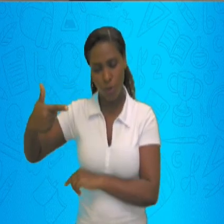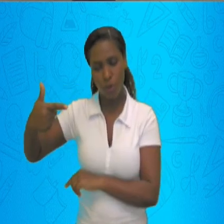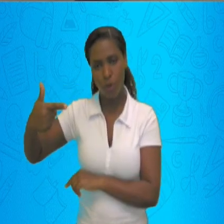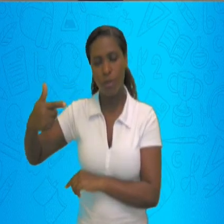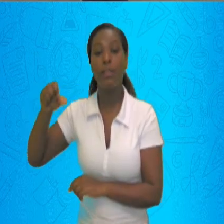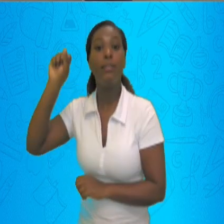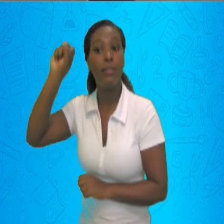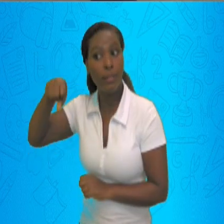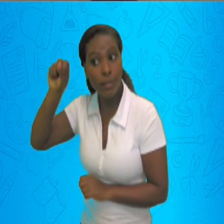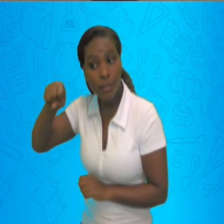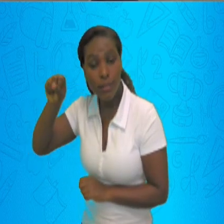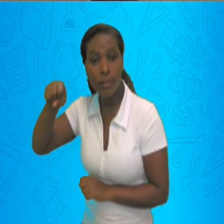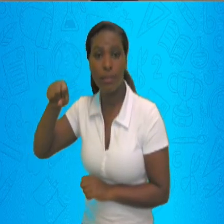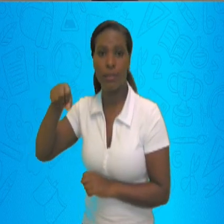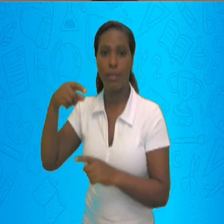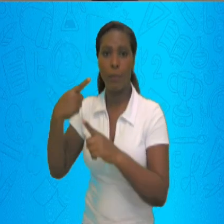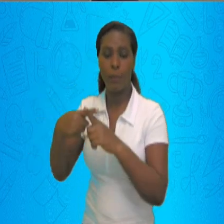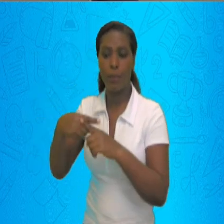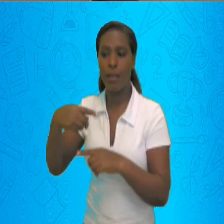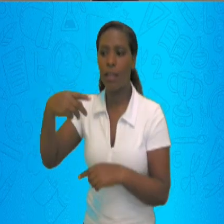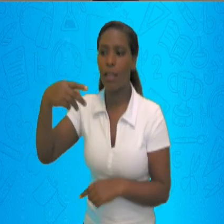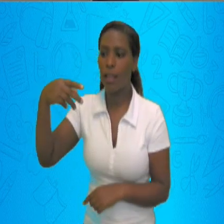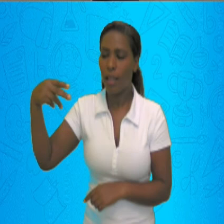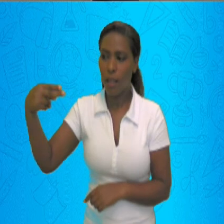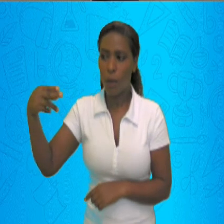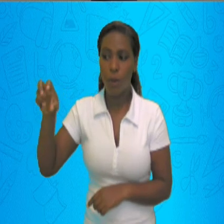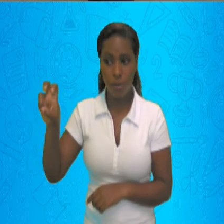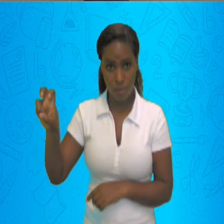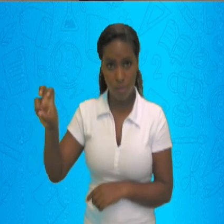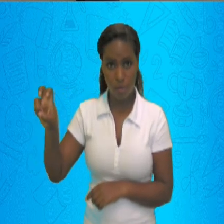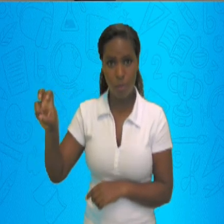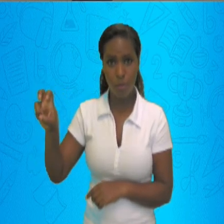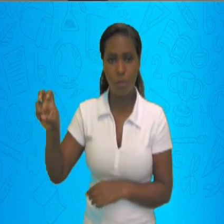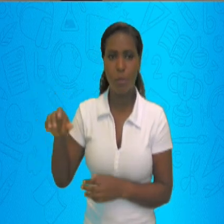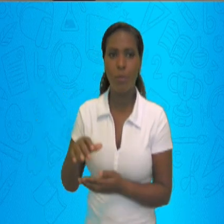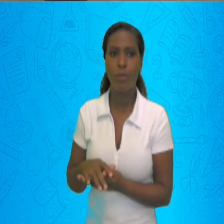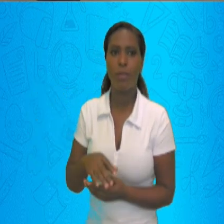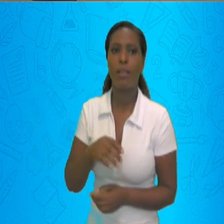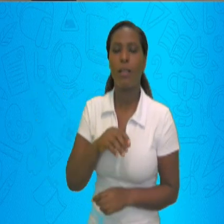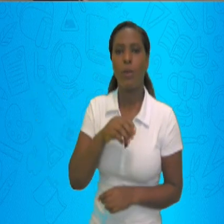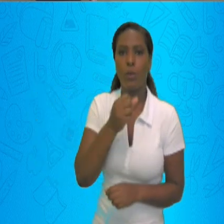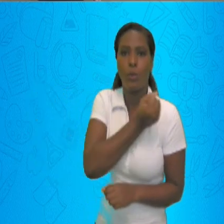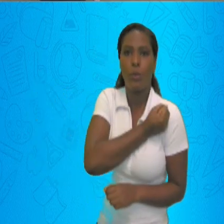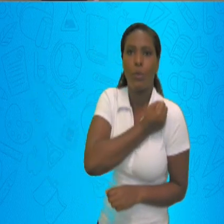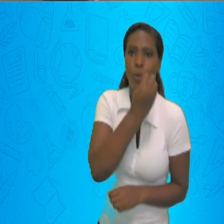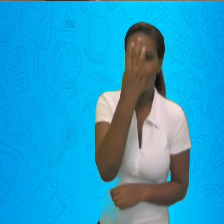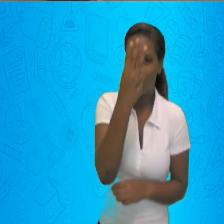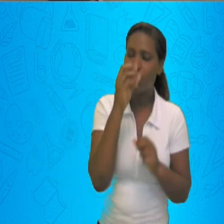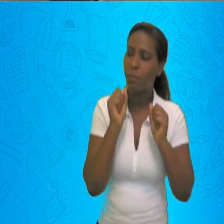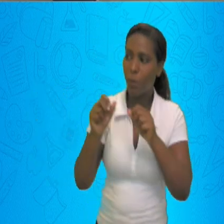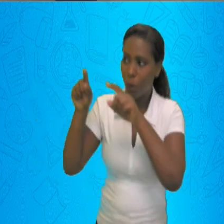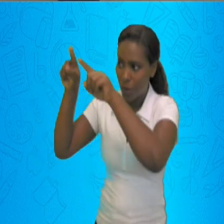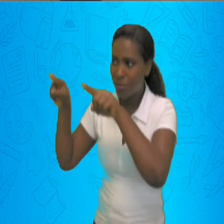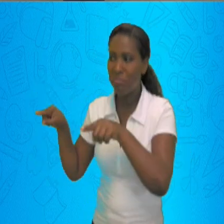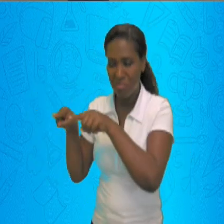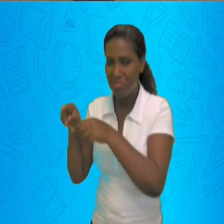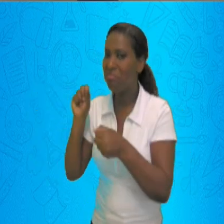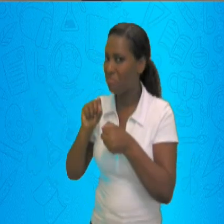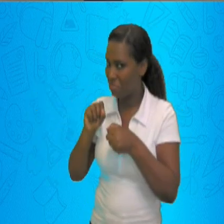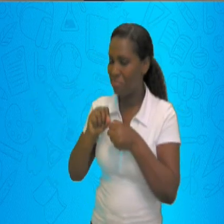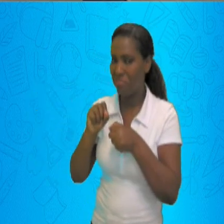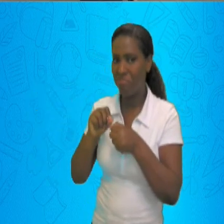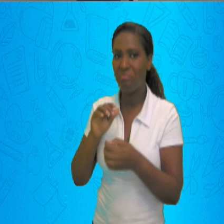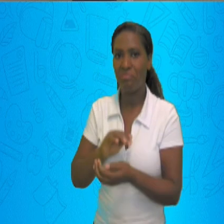Então, esse exemplo 3 aqui, eu posso formar um triângulo. Agora, no 4, eu tenho aqui o